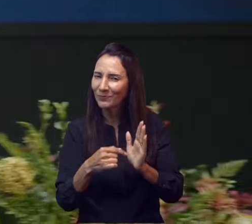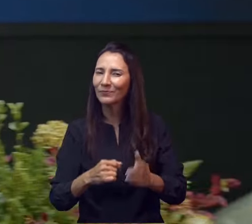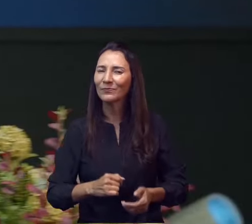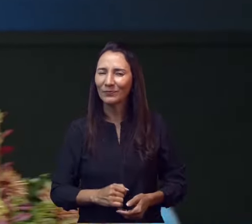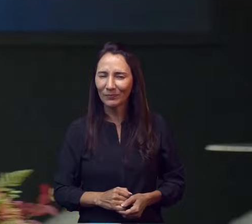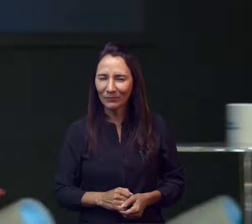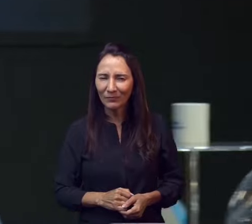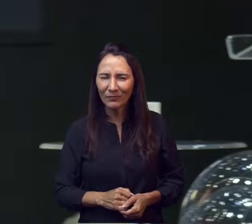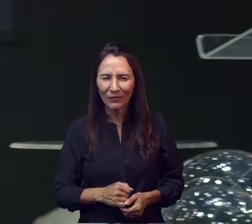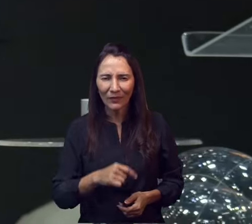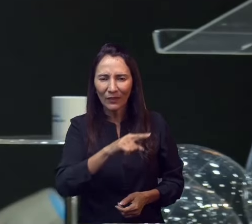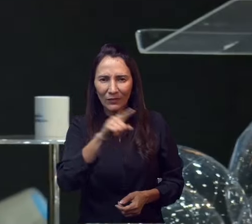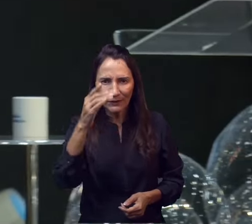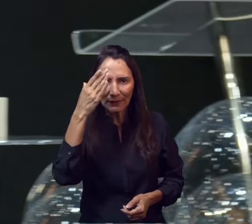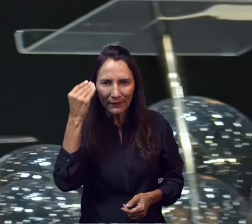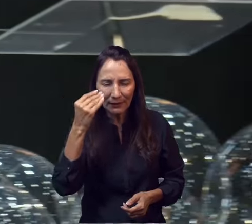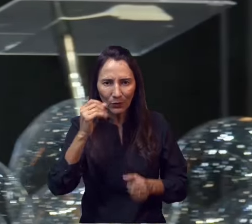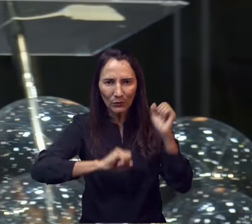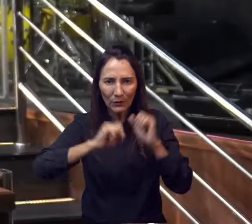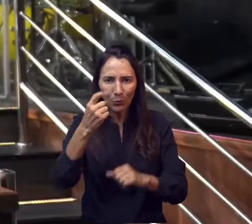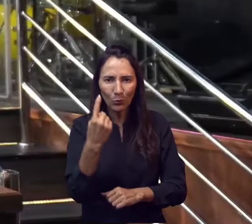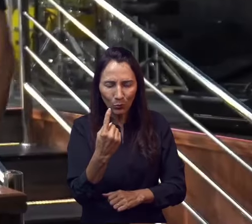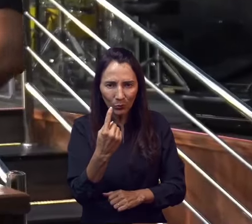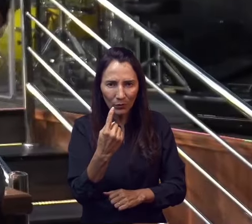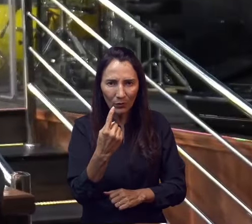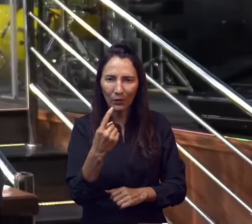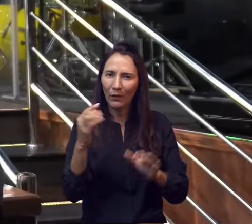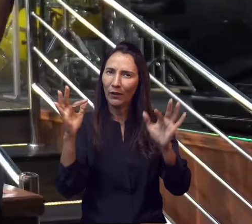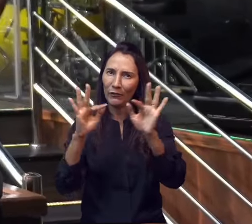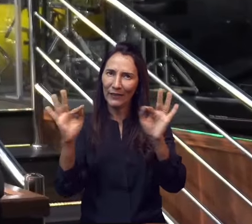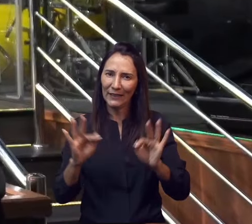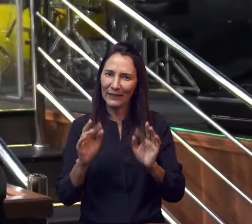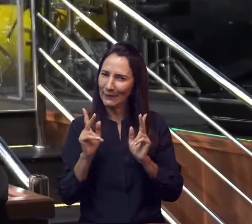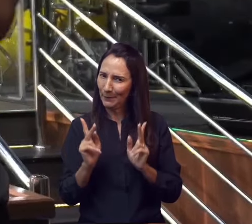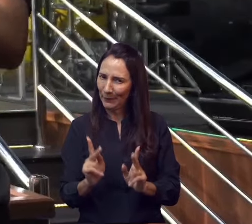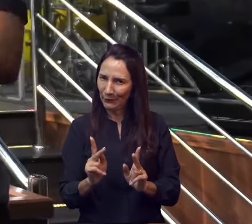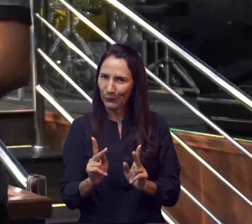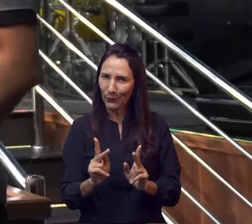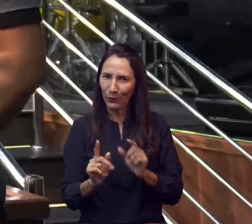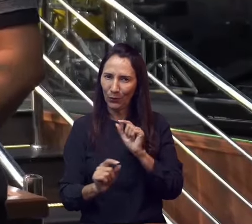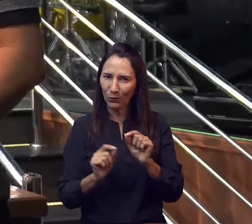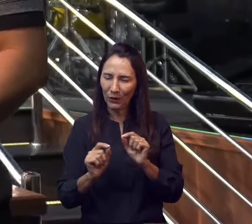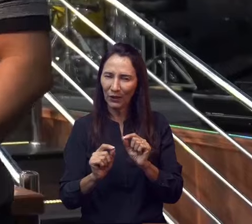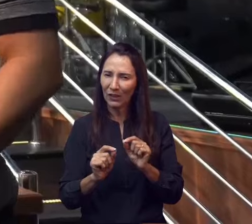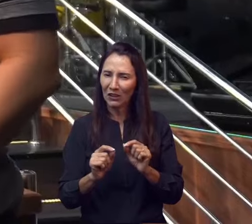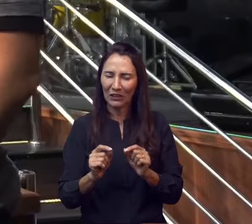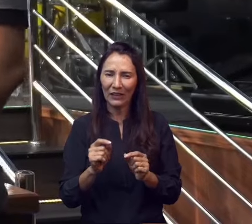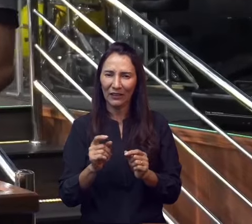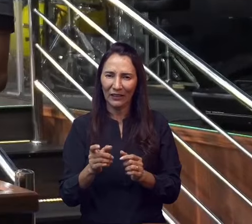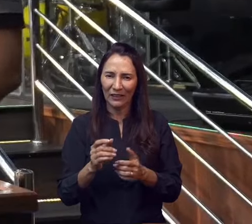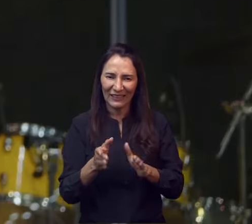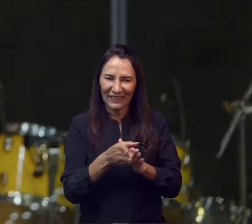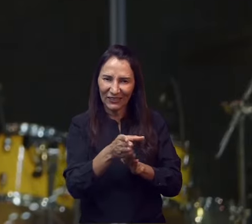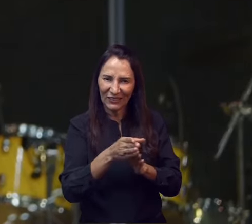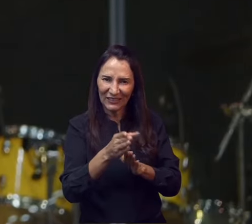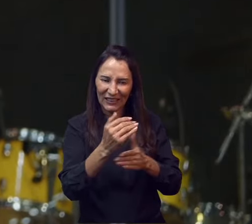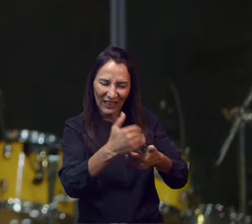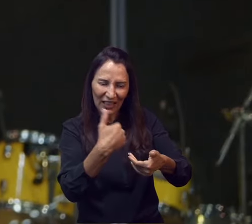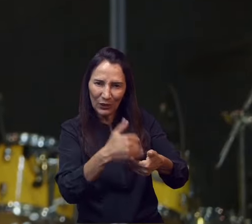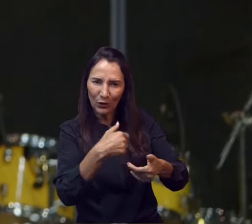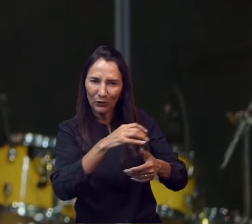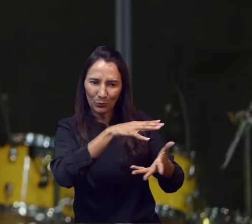ou será que Vocês esqueceram do Salmo primeiro bem-aventurado o varão que não anda segundo o conselho dos ímpios não se detém no caminho dos pecadores não